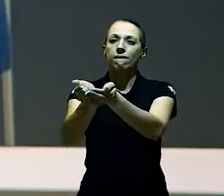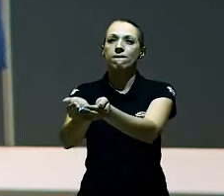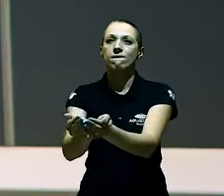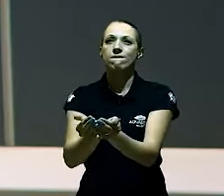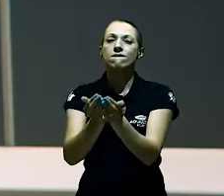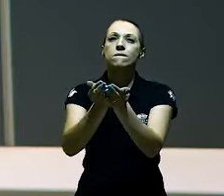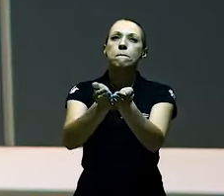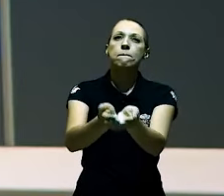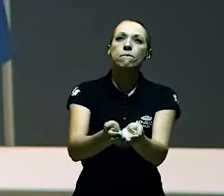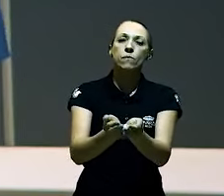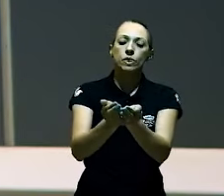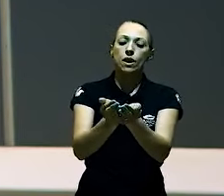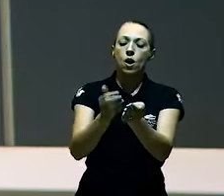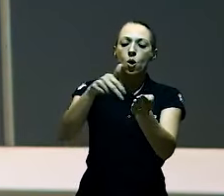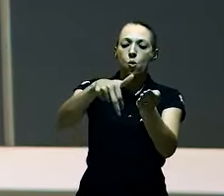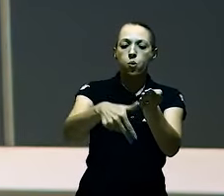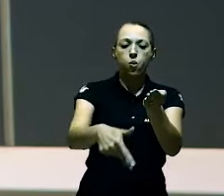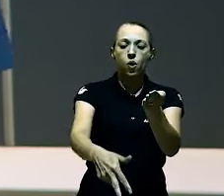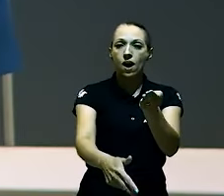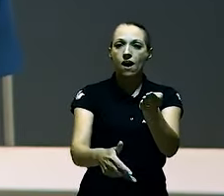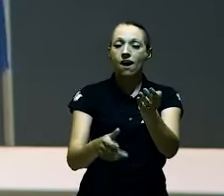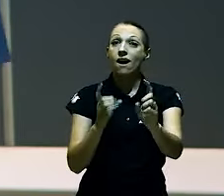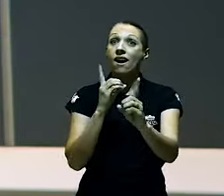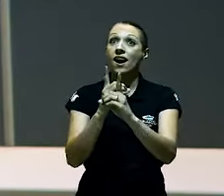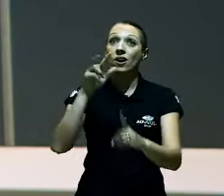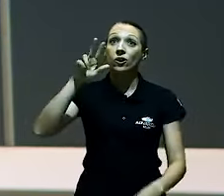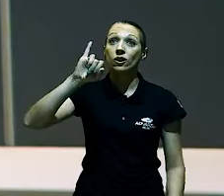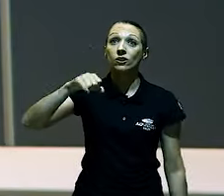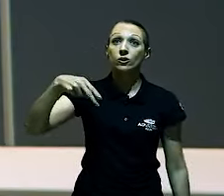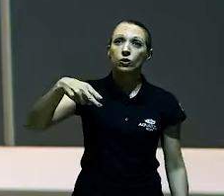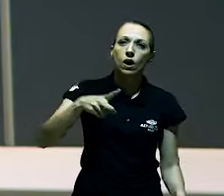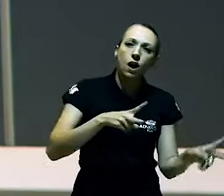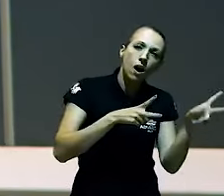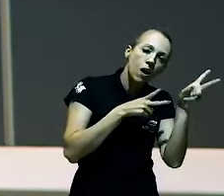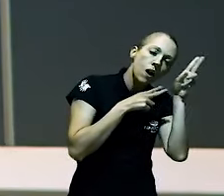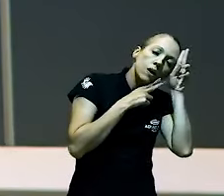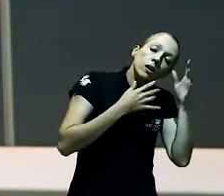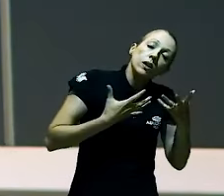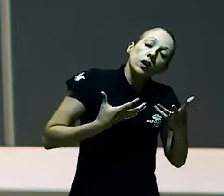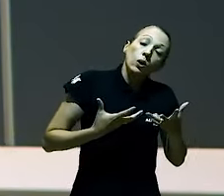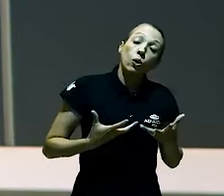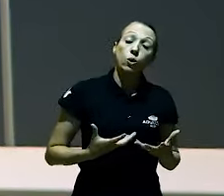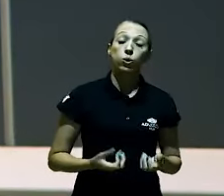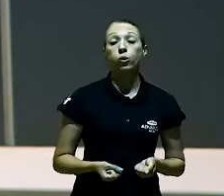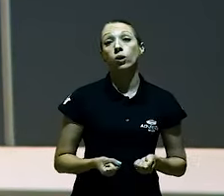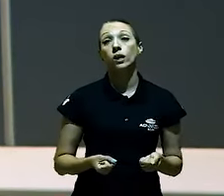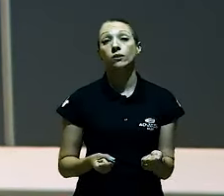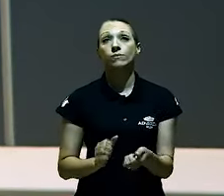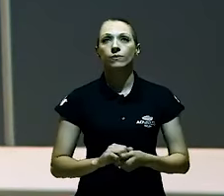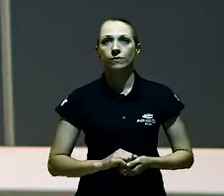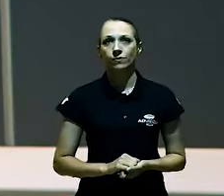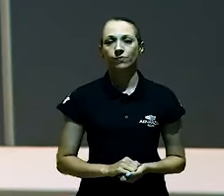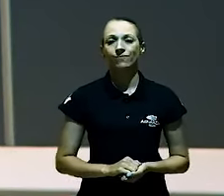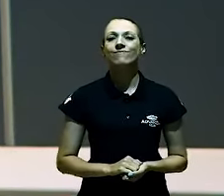navio vai no porão e encontra Jonas dormindo, cansado, porque fugir de Deus cansa. Receba essa